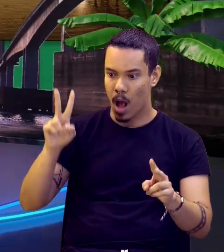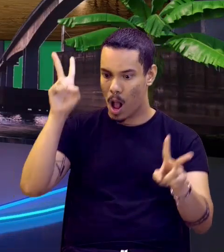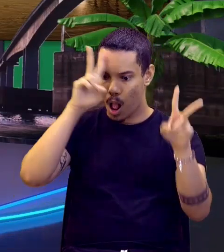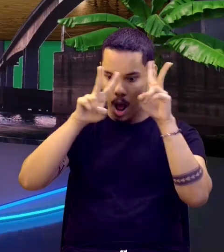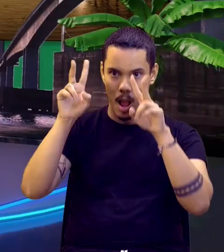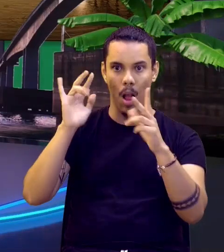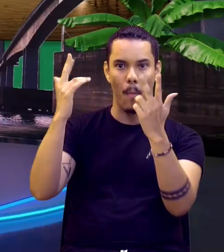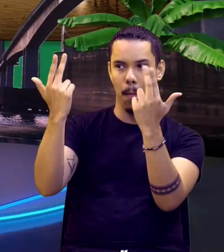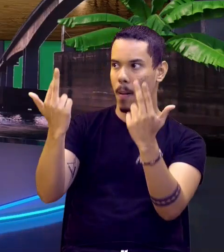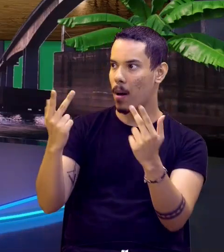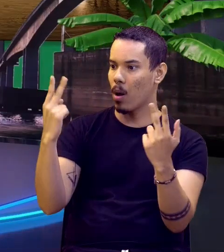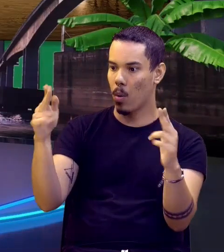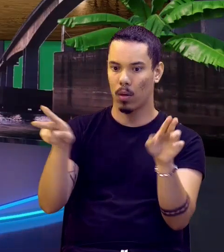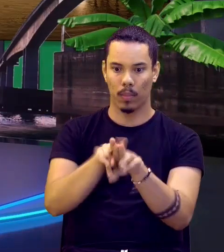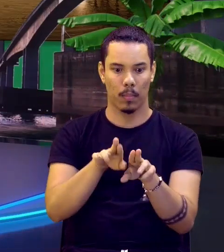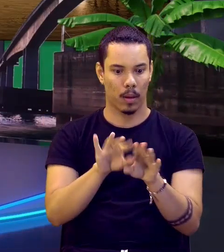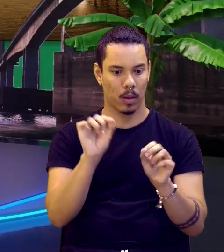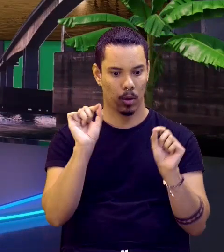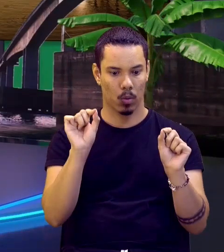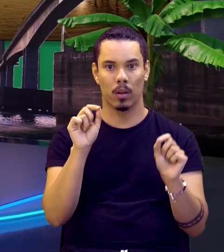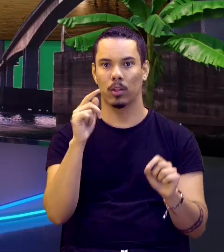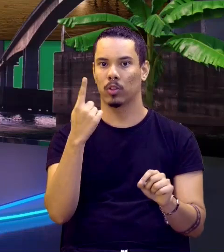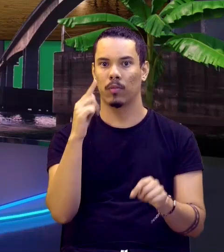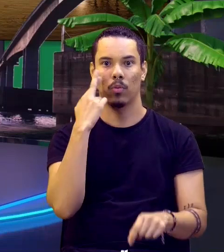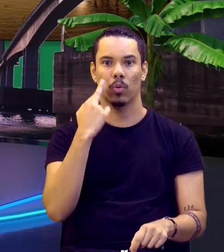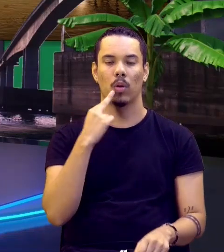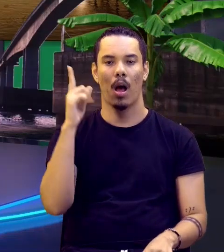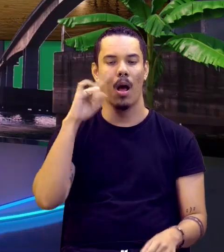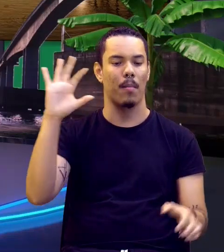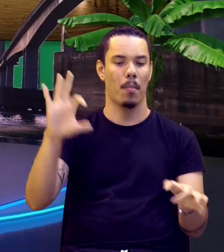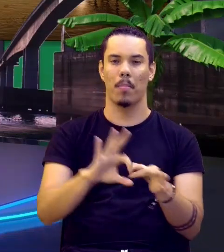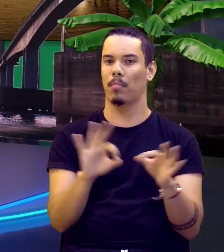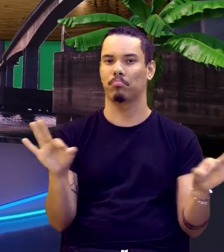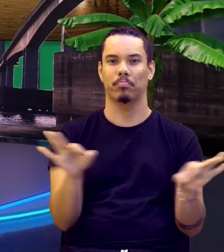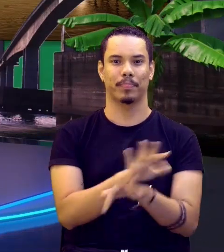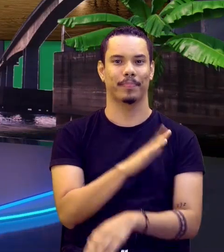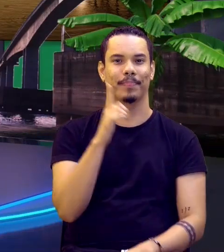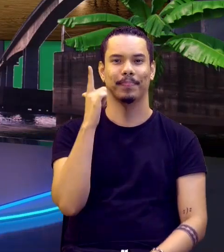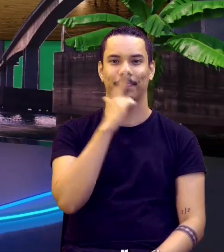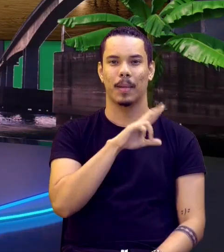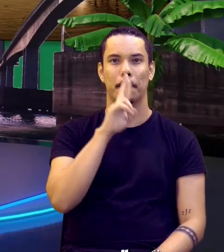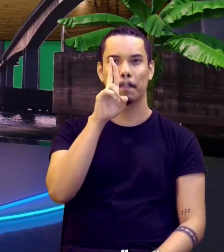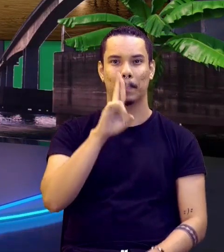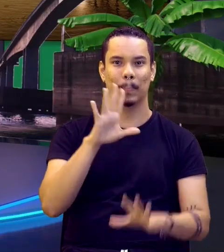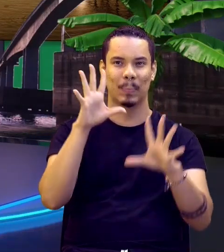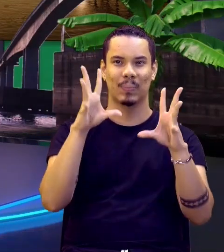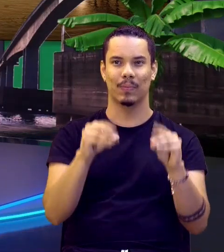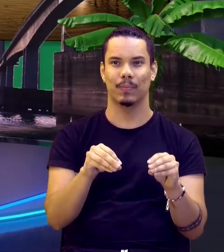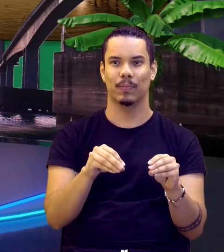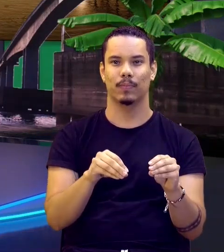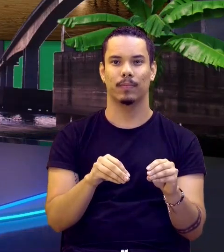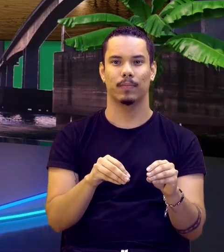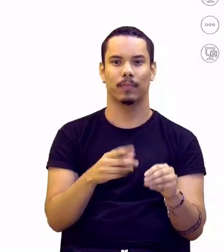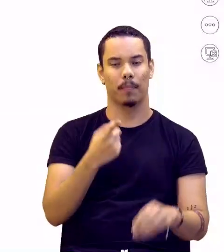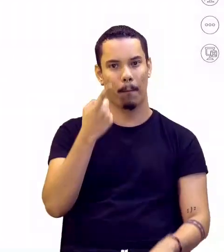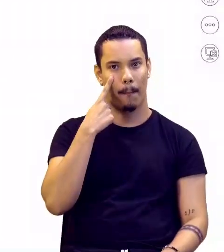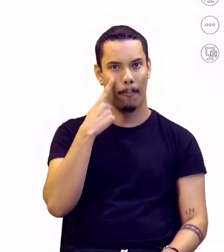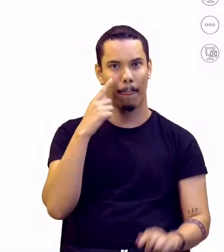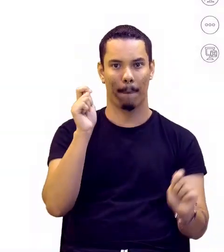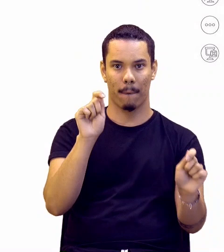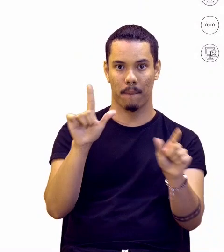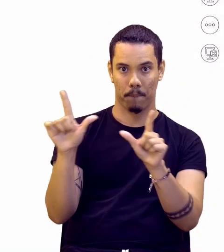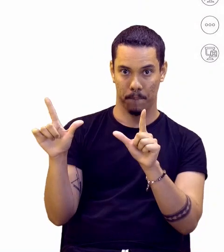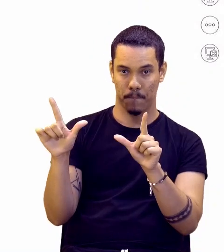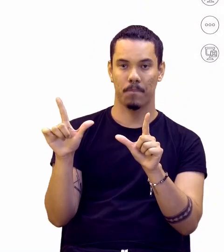aula de Geografia de Rondônia, da aula de hoje, então, vou acertar essa questão. Vamos lá. Conferir. Vamos lá no quadro, vamos